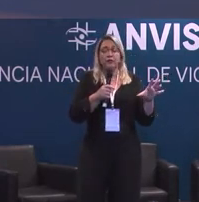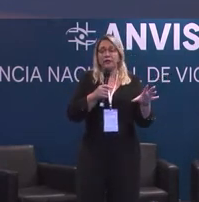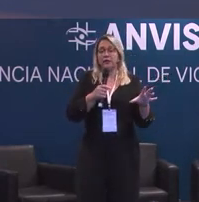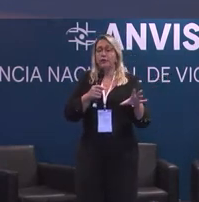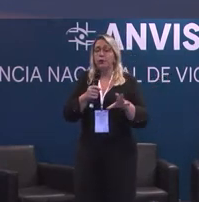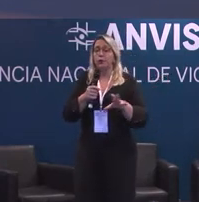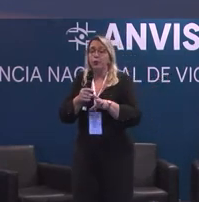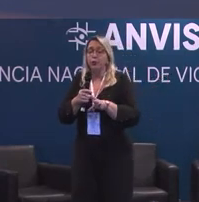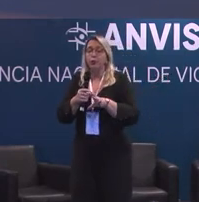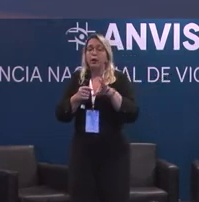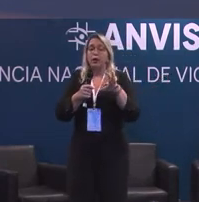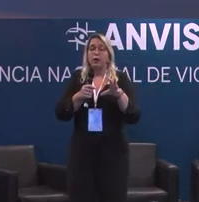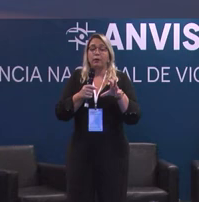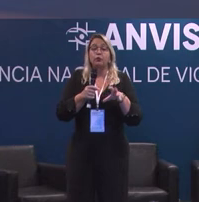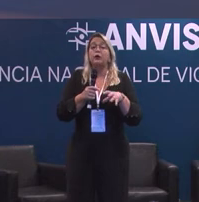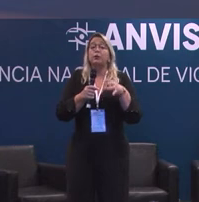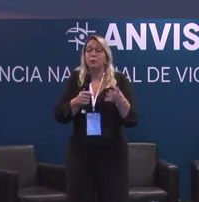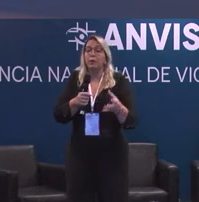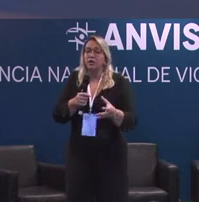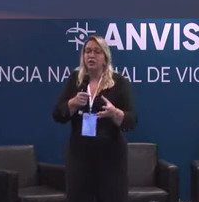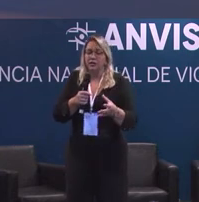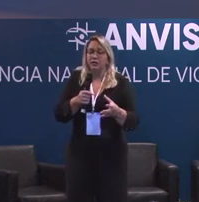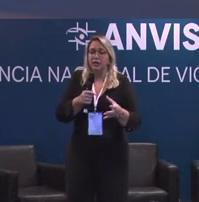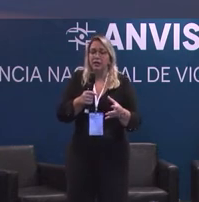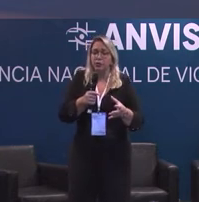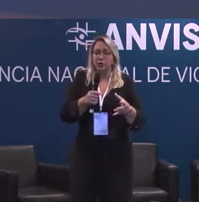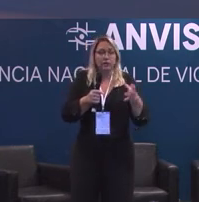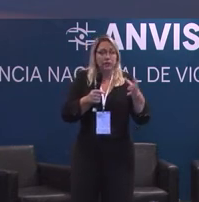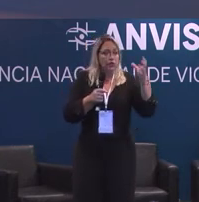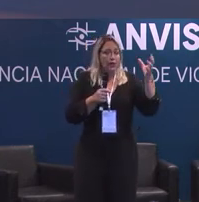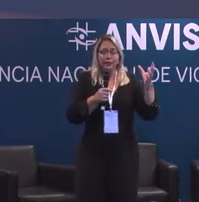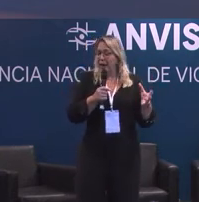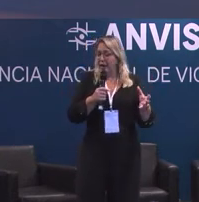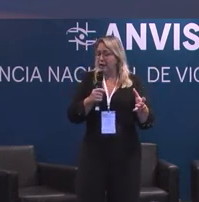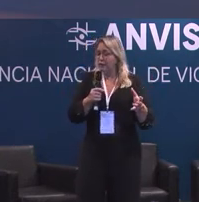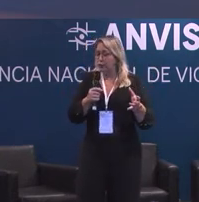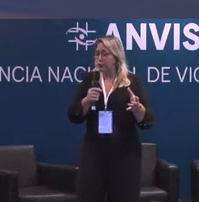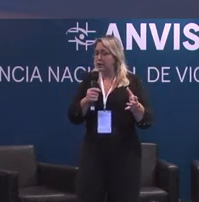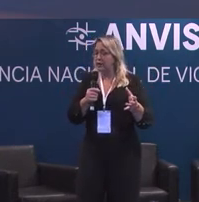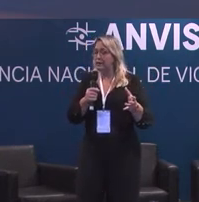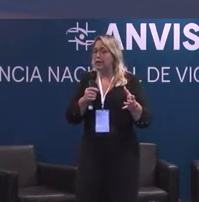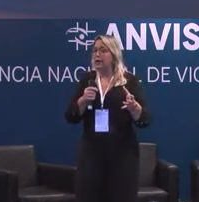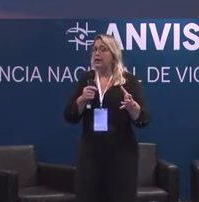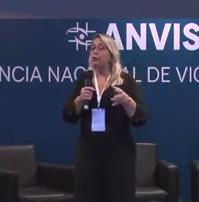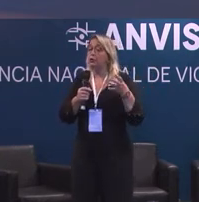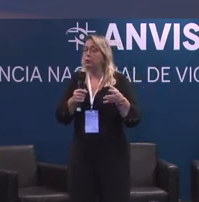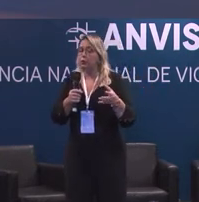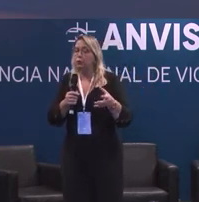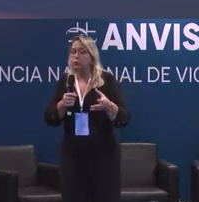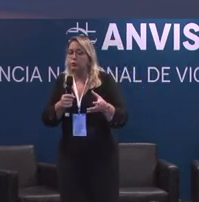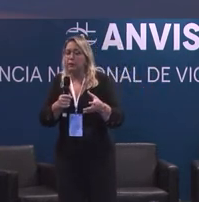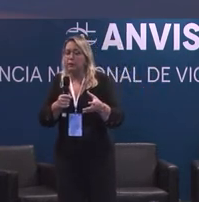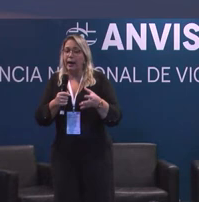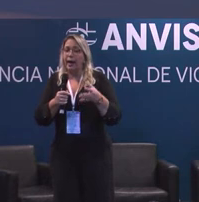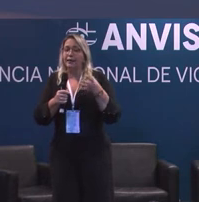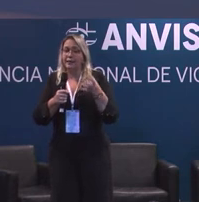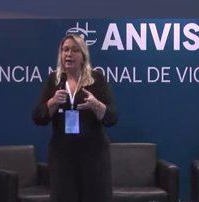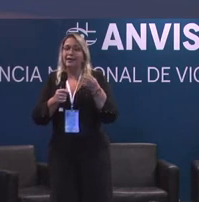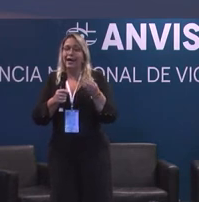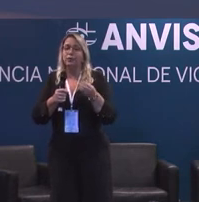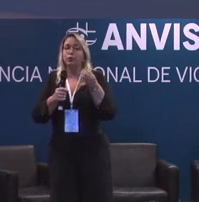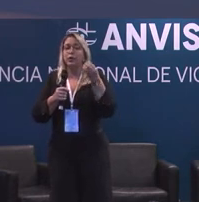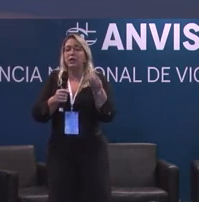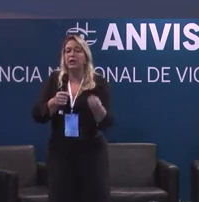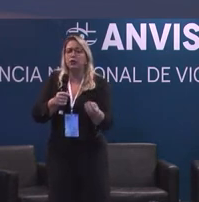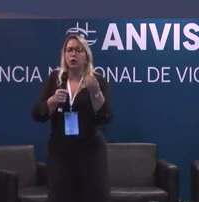aqui contribuíram bastante acerca do início. O Estado da Bahia foi um deles que contribuiu muito também acerca